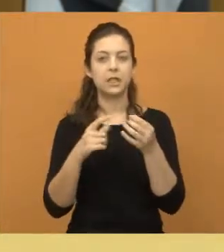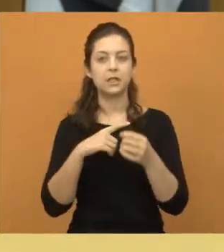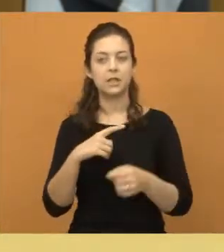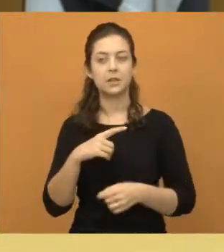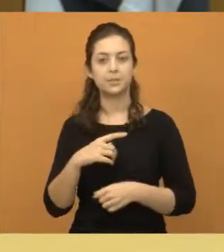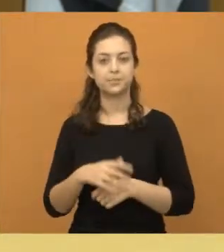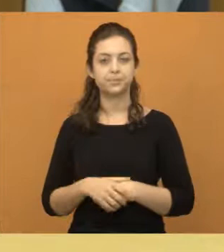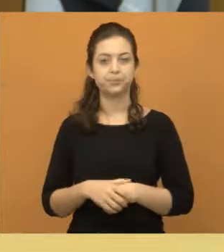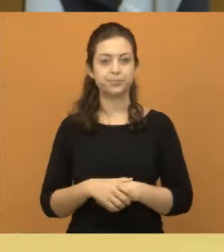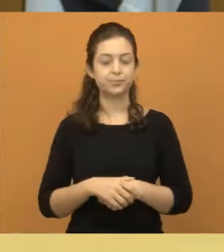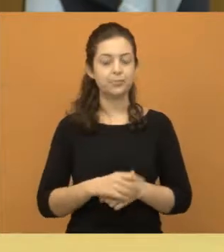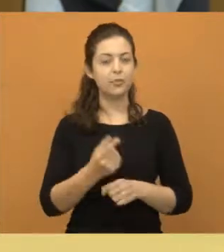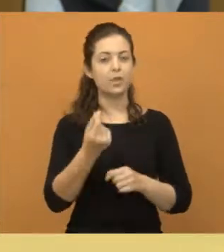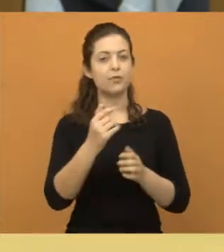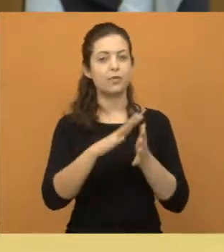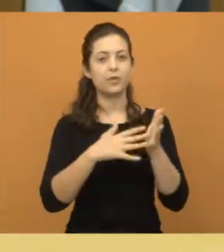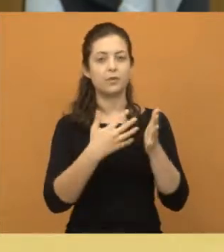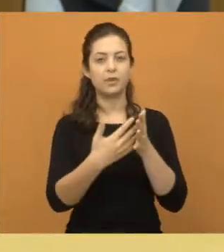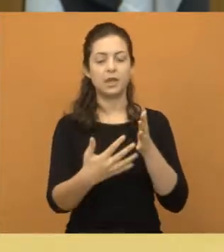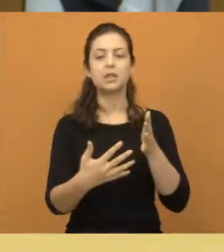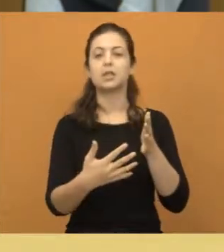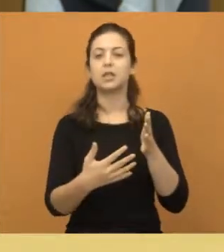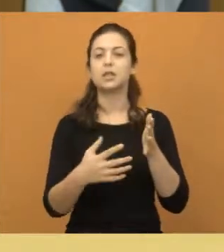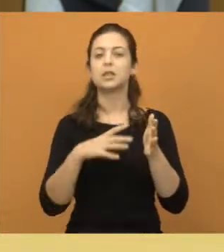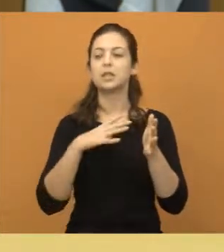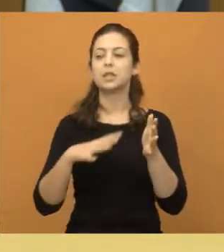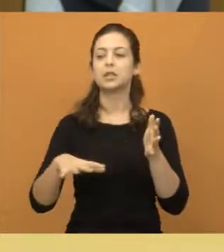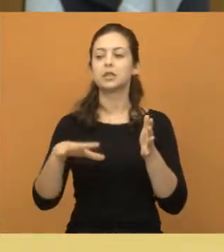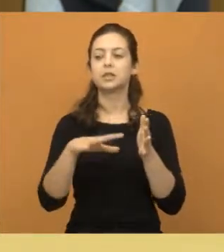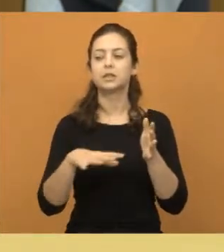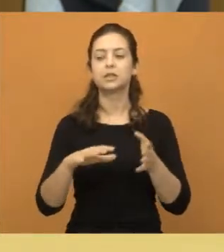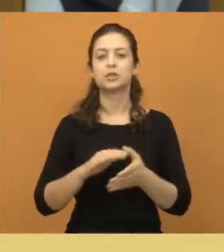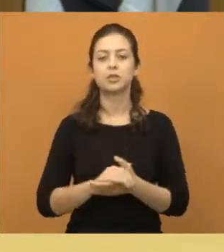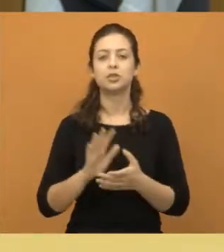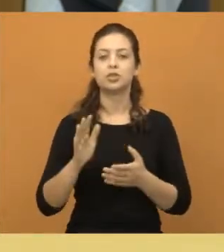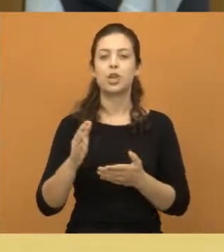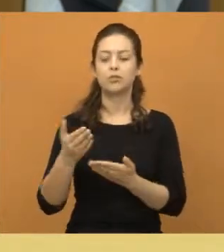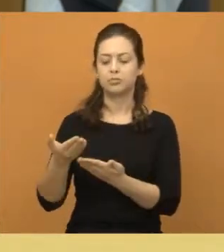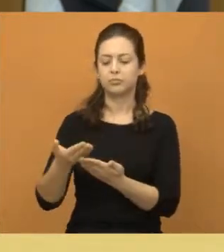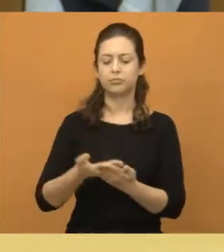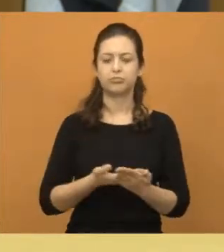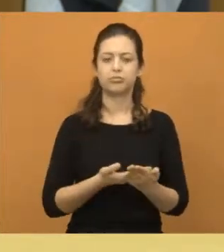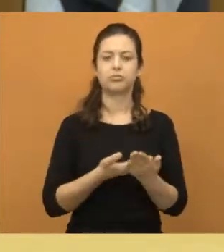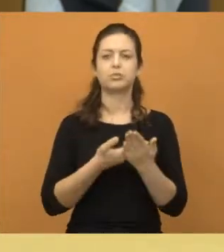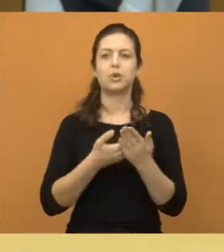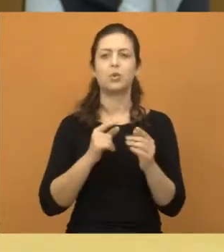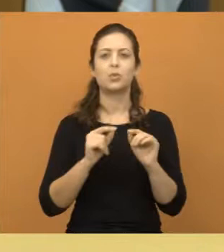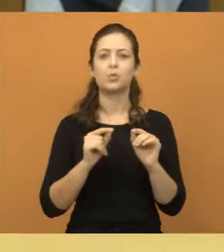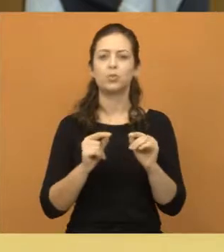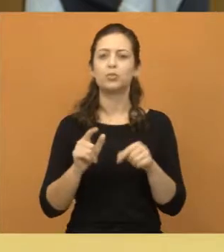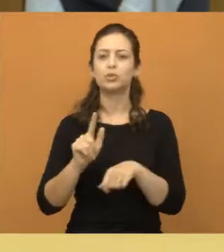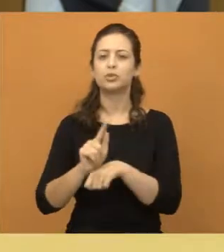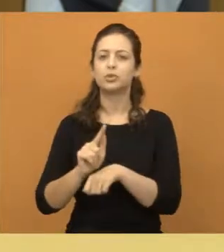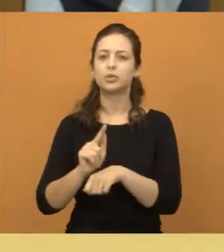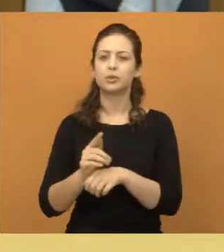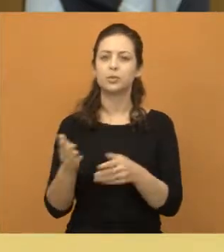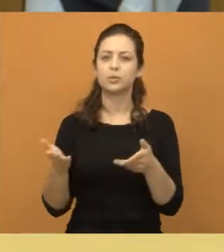às finanças do nosso município. E foi encaminhado aqui, pela atual